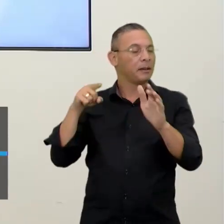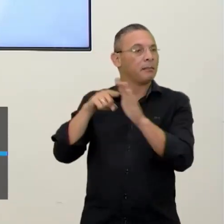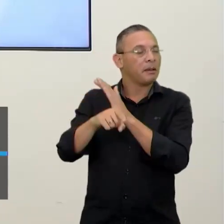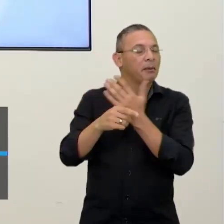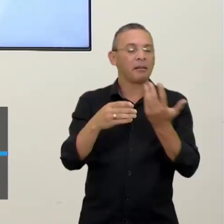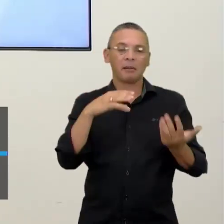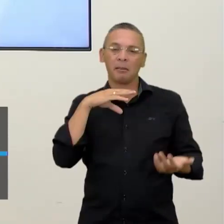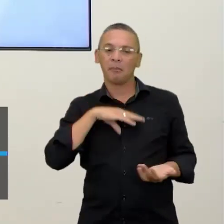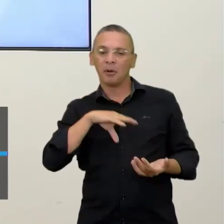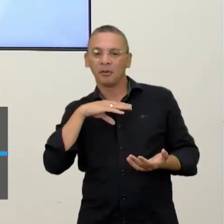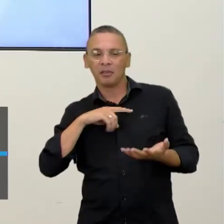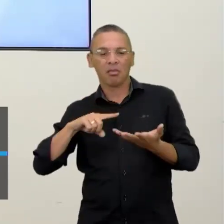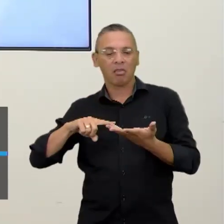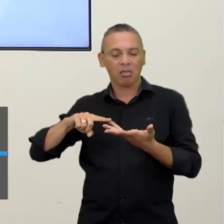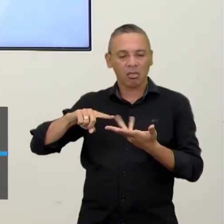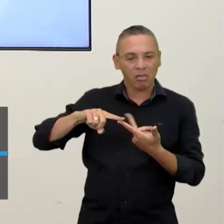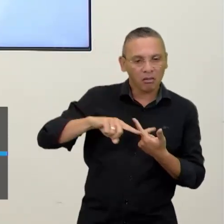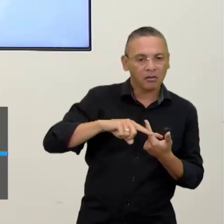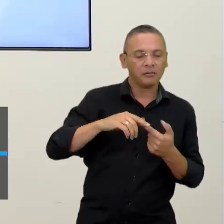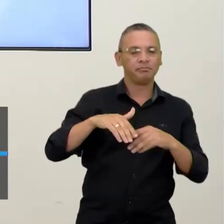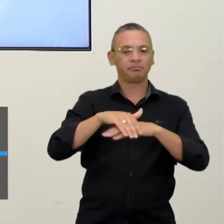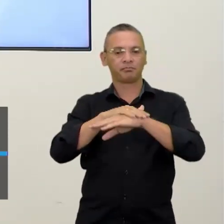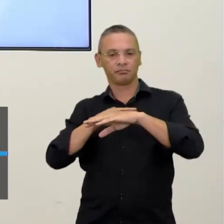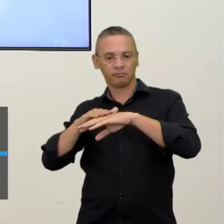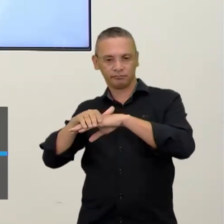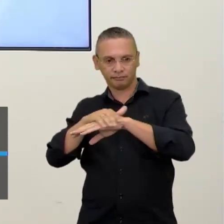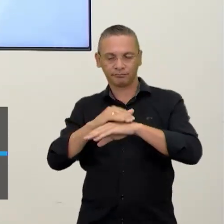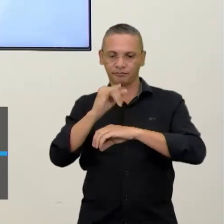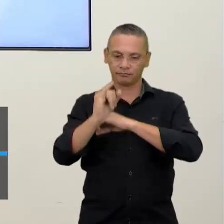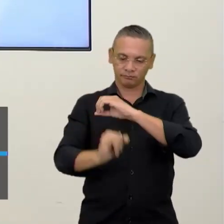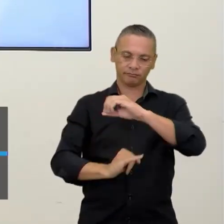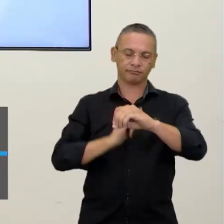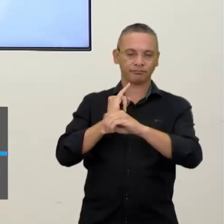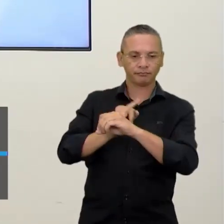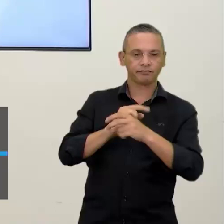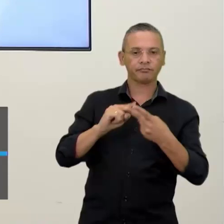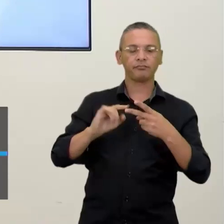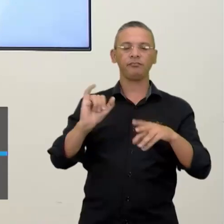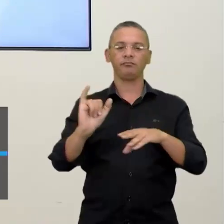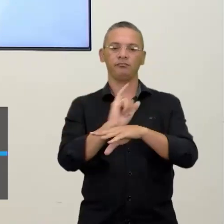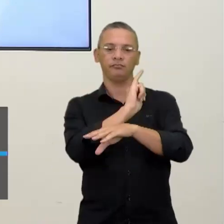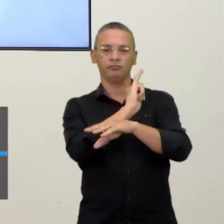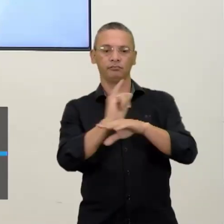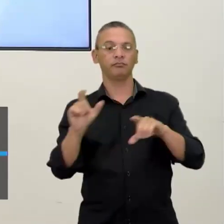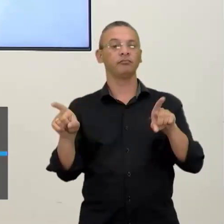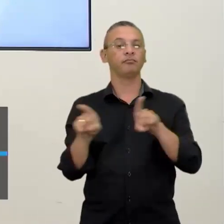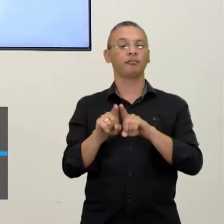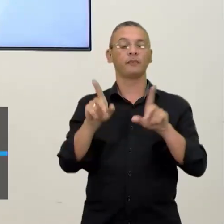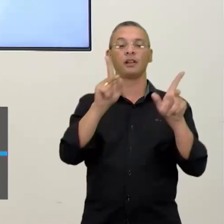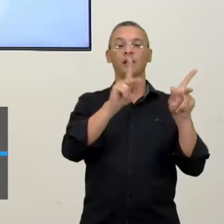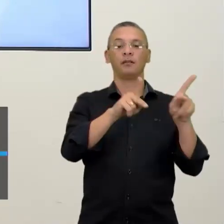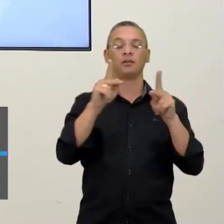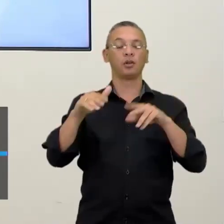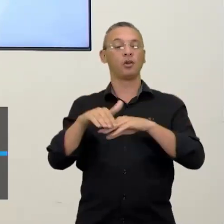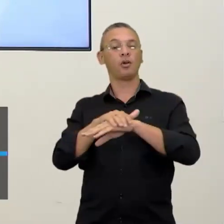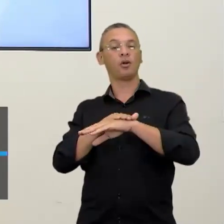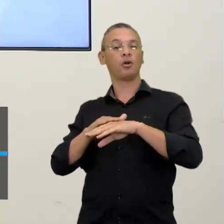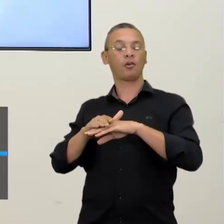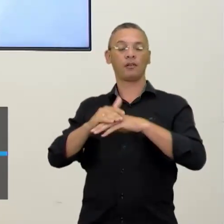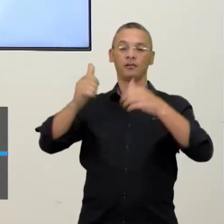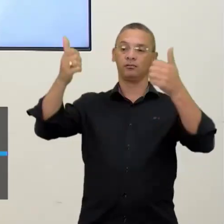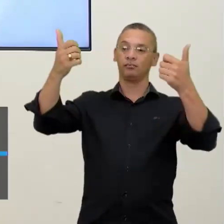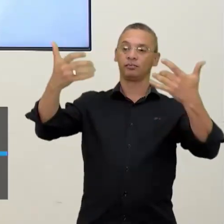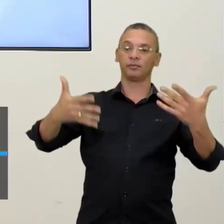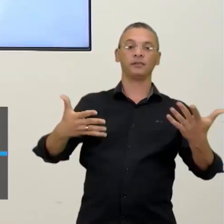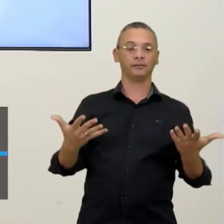Língua Portuguesa, CMSP_EM, a gente conversa, procura na internet, no YouTube, por aulas desse tipo, conversa com o seu professor, ele vai falar a respeito, mas a